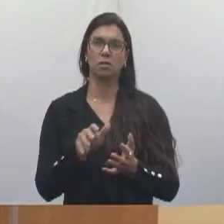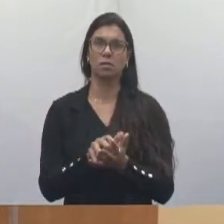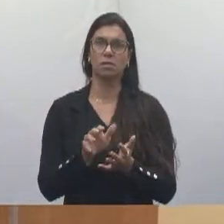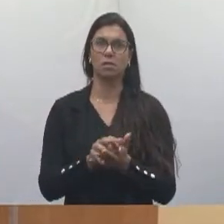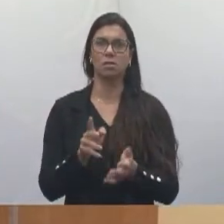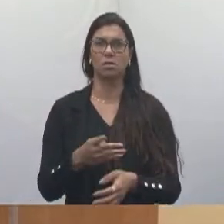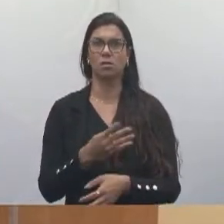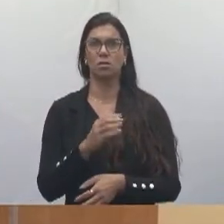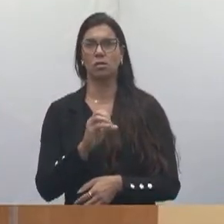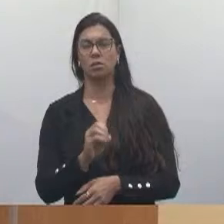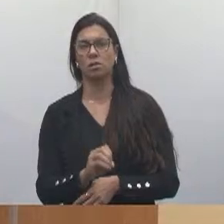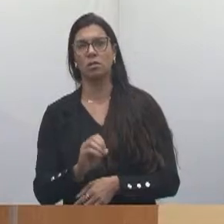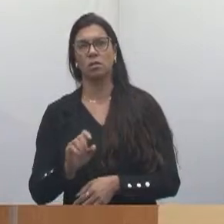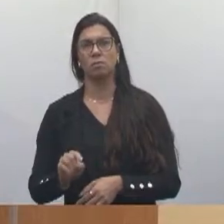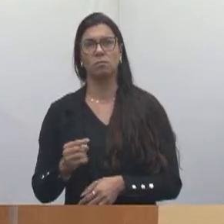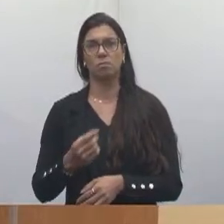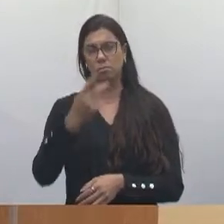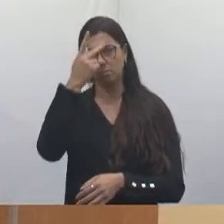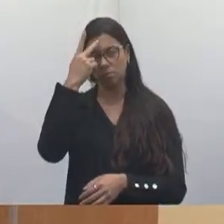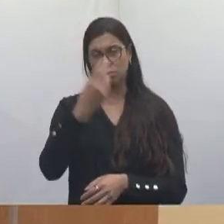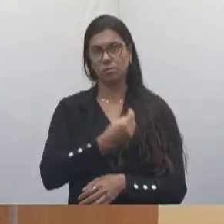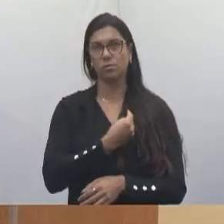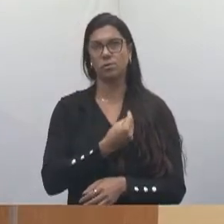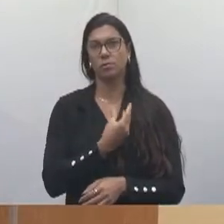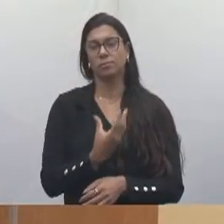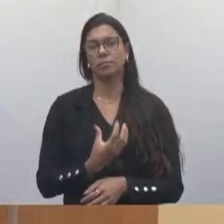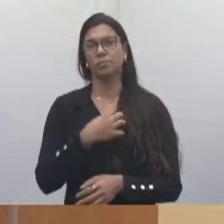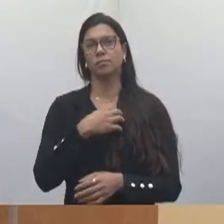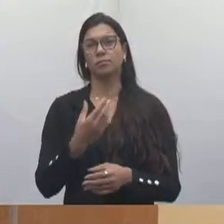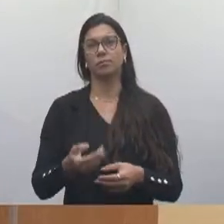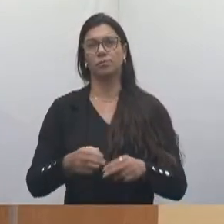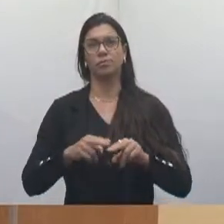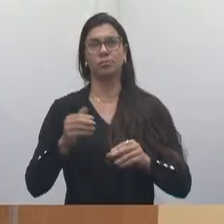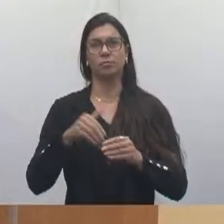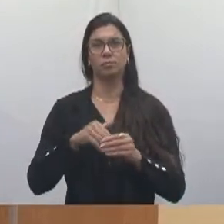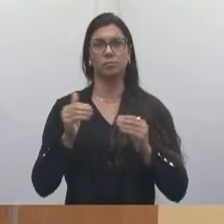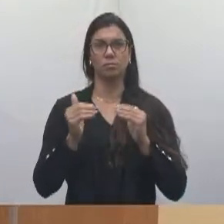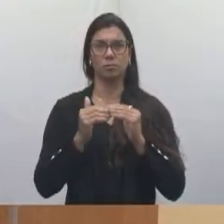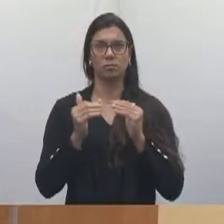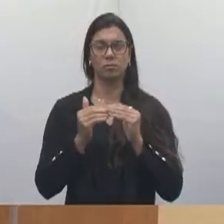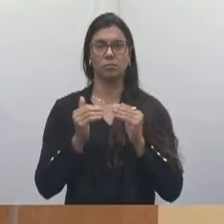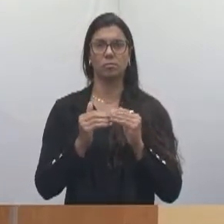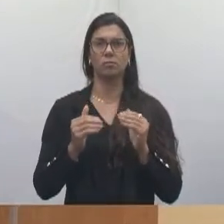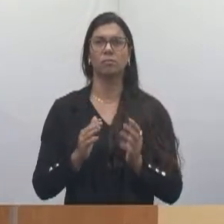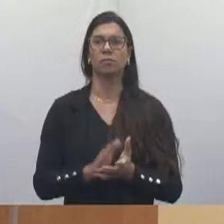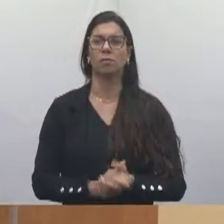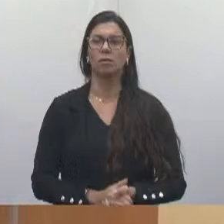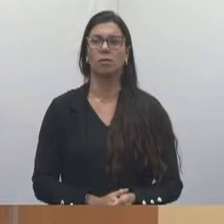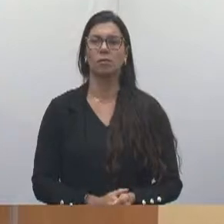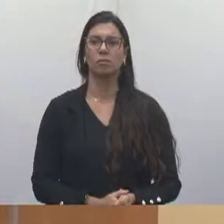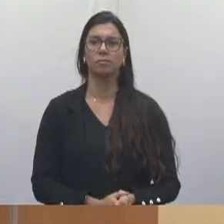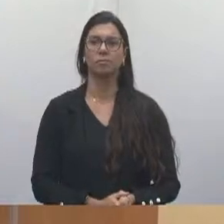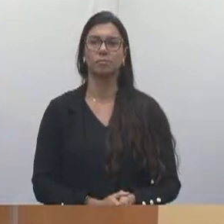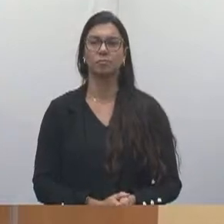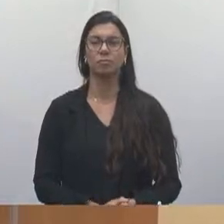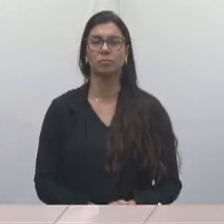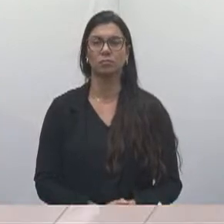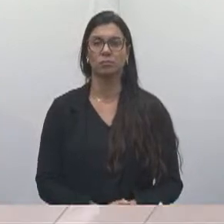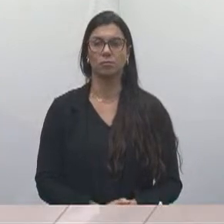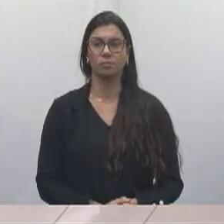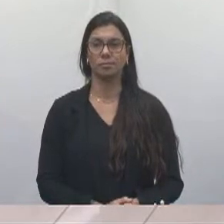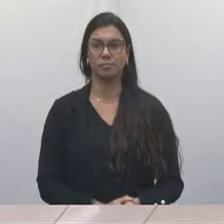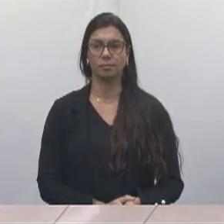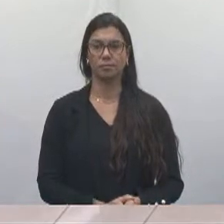mil habitantes, e é nesse sentido que a gente vai estar votando favorável à conta do prefeito Isaías Santana.